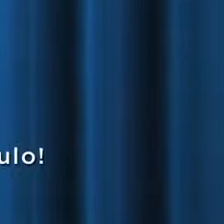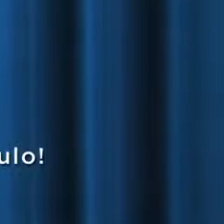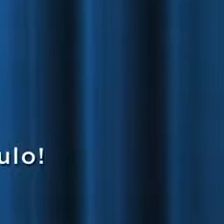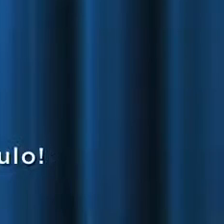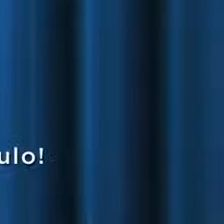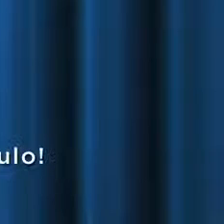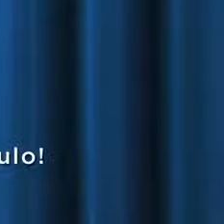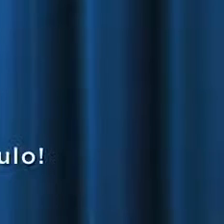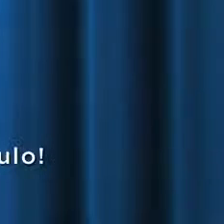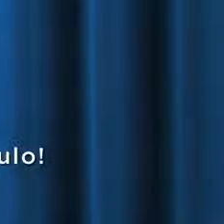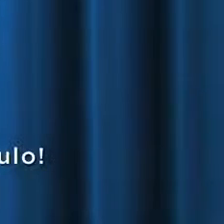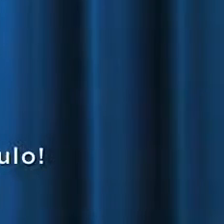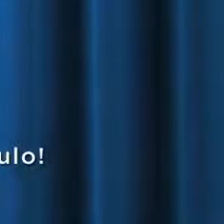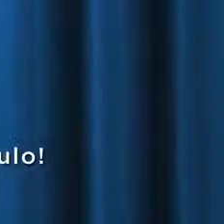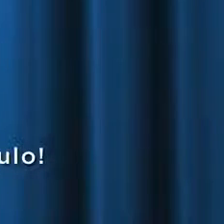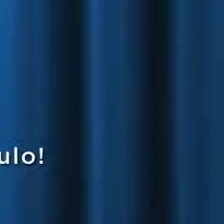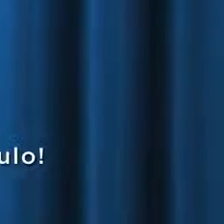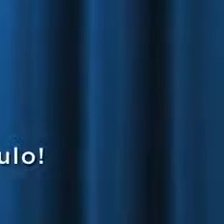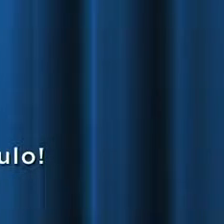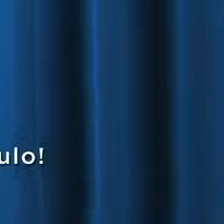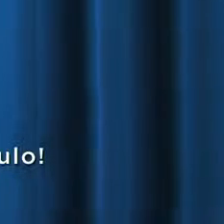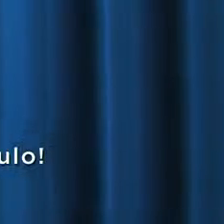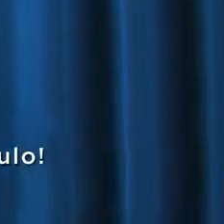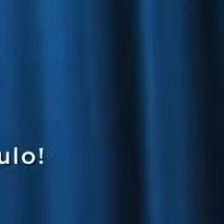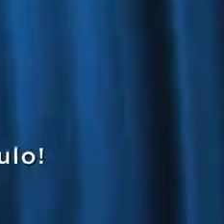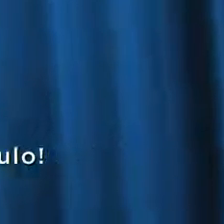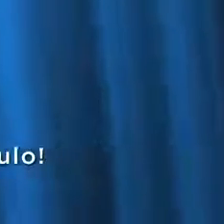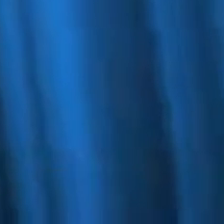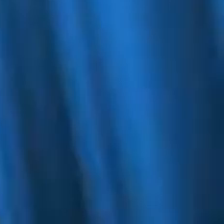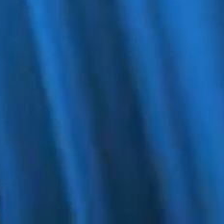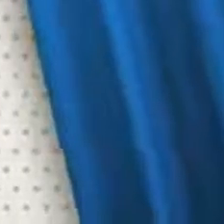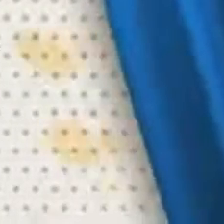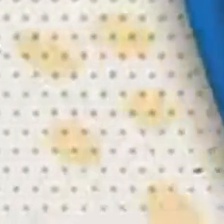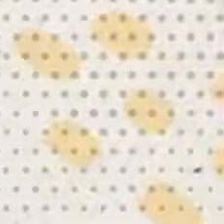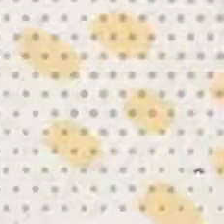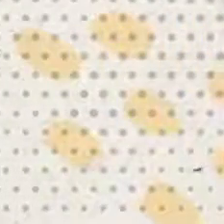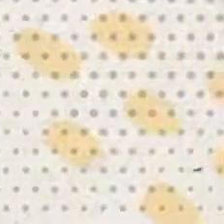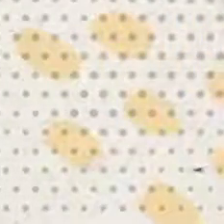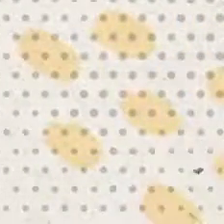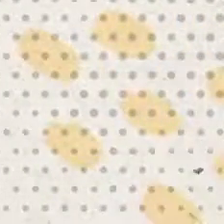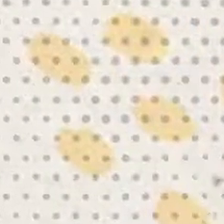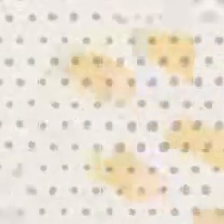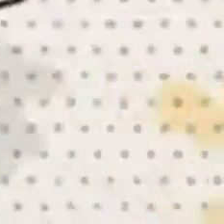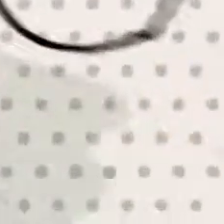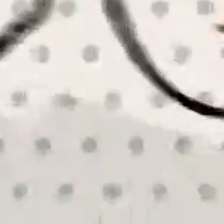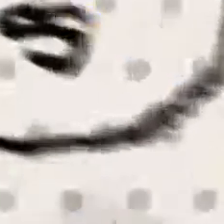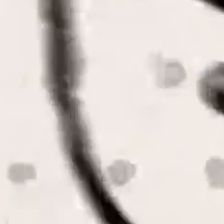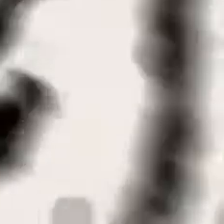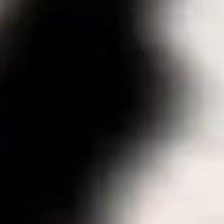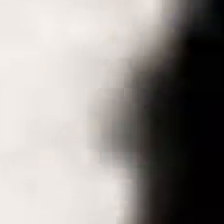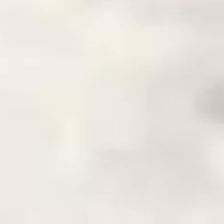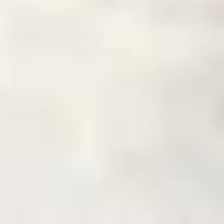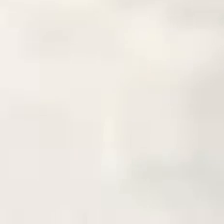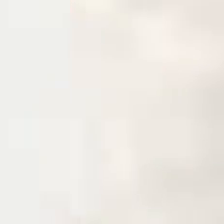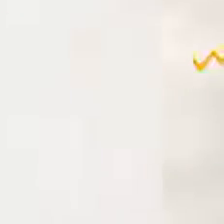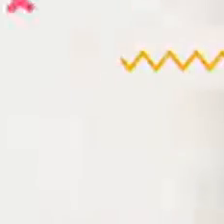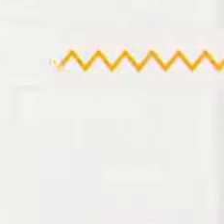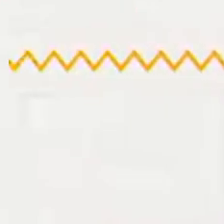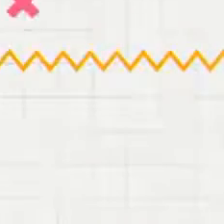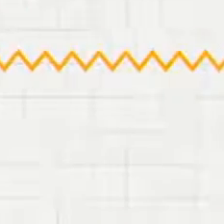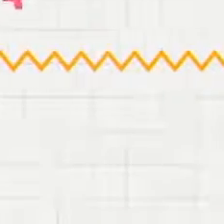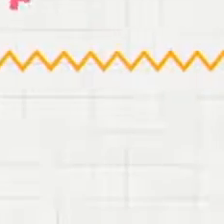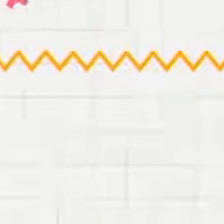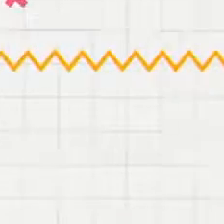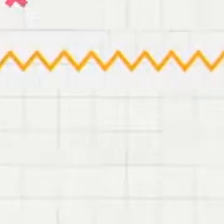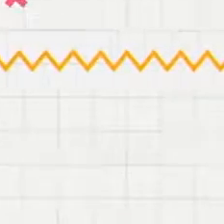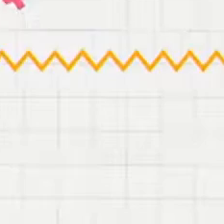Sejam bem-vindos ao Espaço Técnico Cultural do CREA São Paulo. O evento já vai começar, mas antes algumas